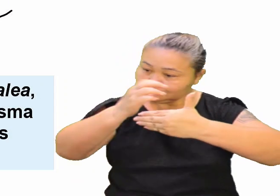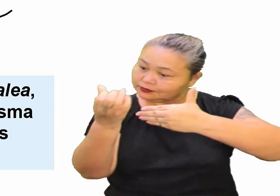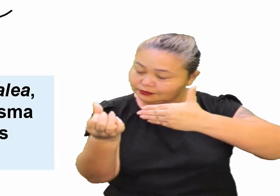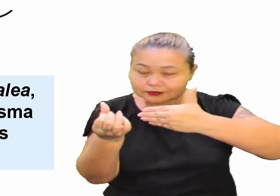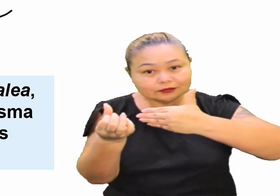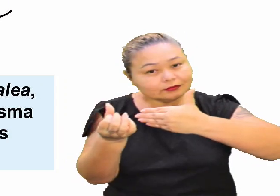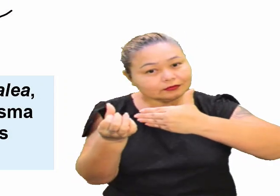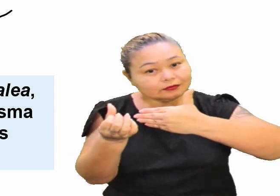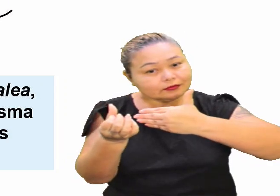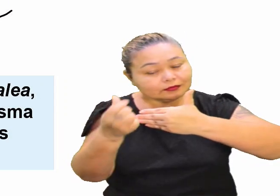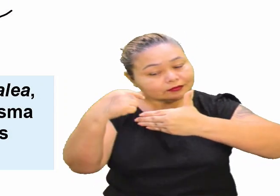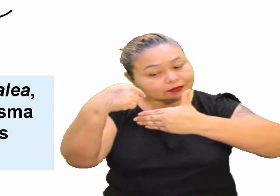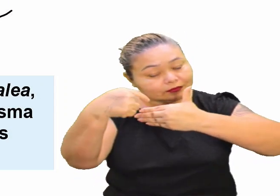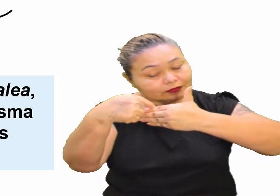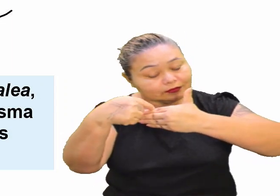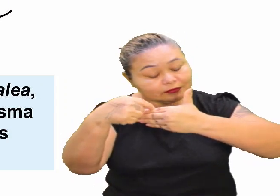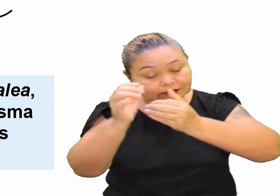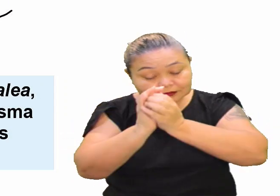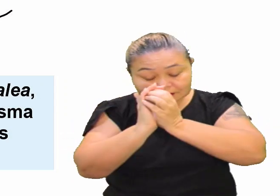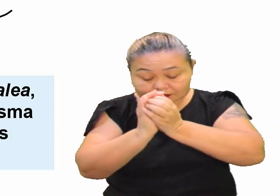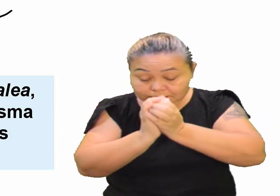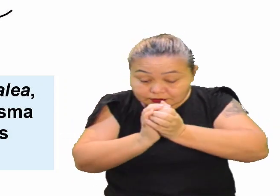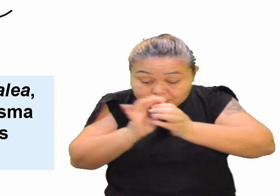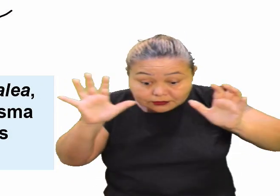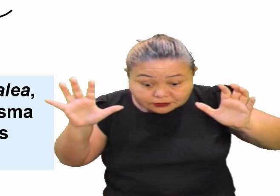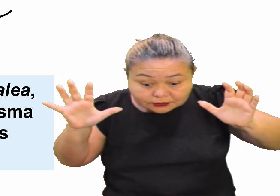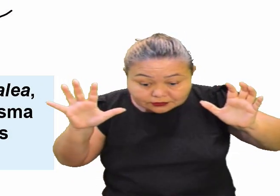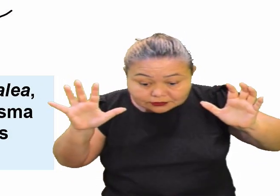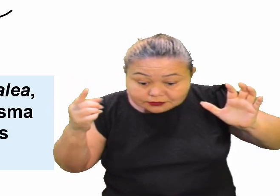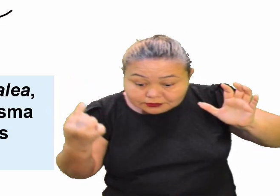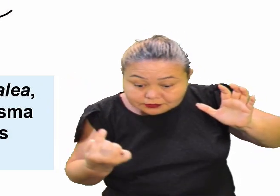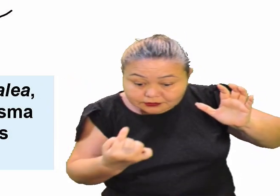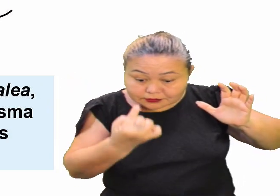Aleatório. Nós colocamos esse exemplo.